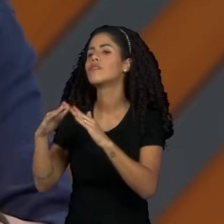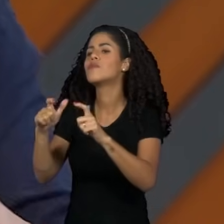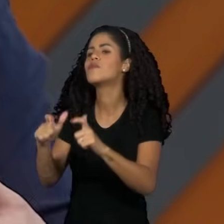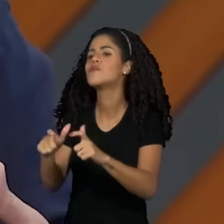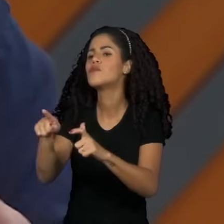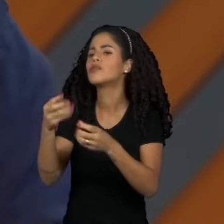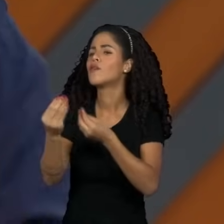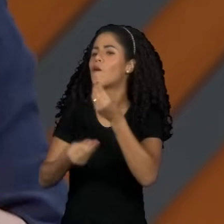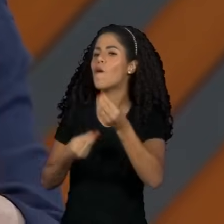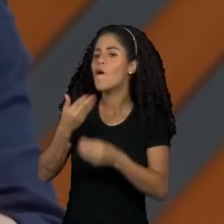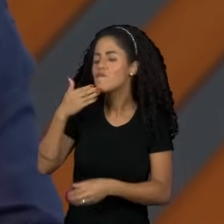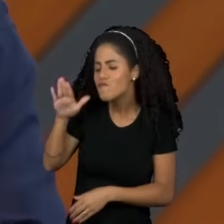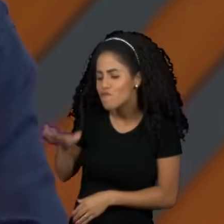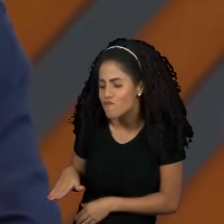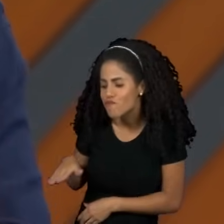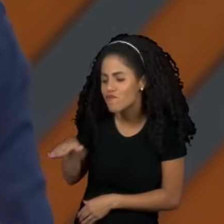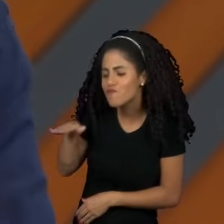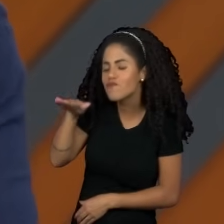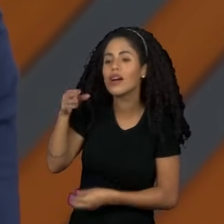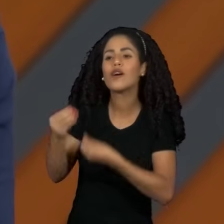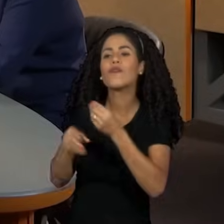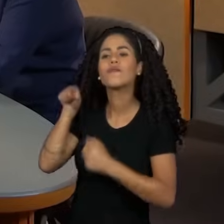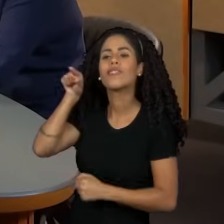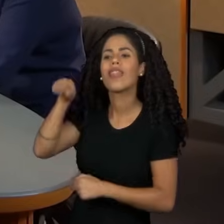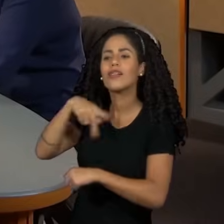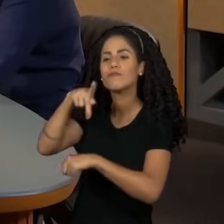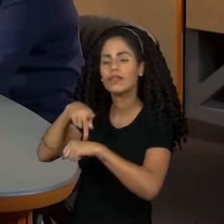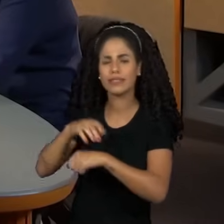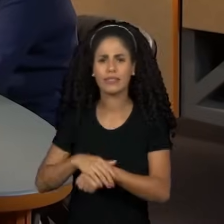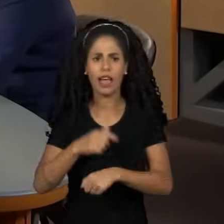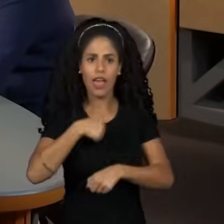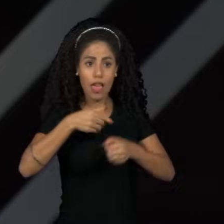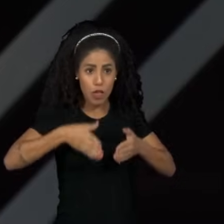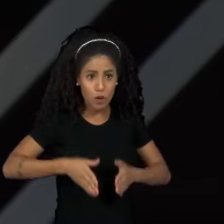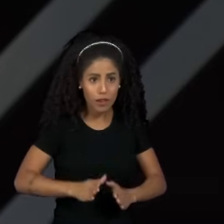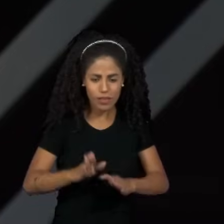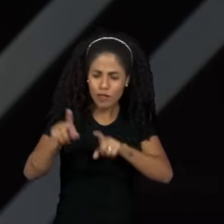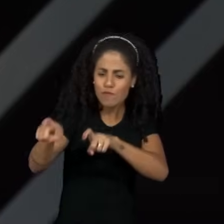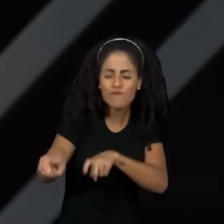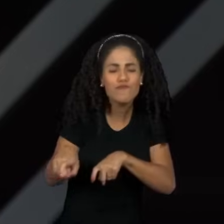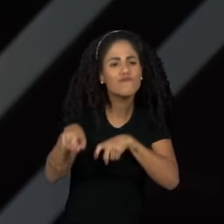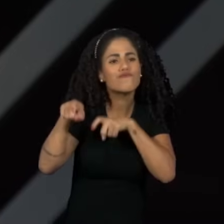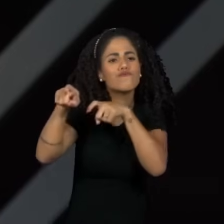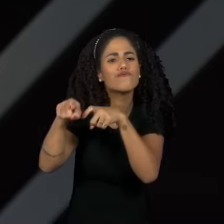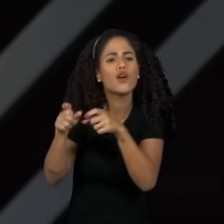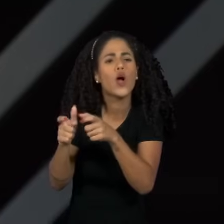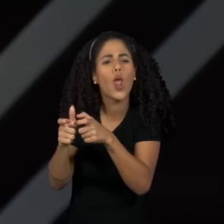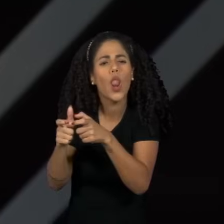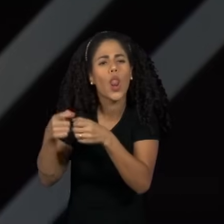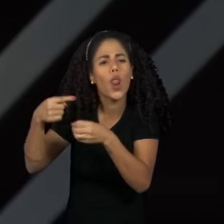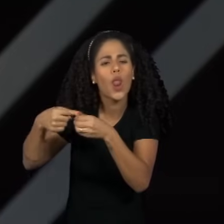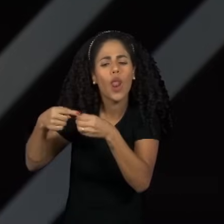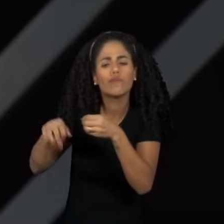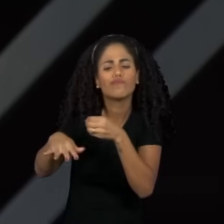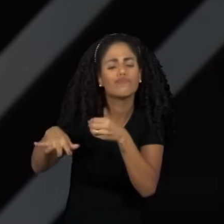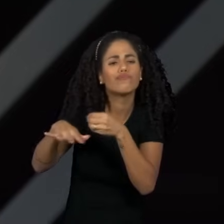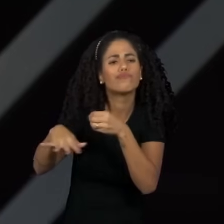você cresceu, como foi sua infância lá. Nasci no campo, numa pequena municipalidade